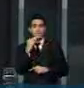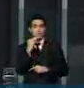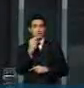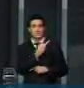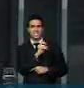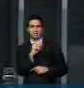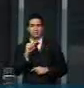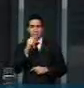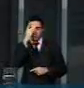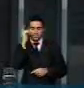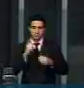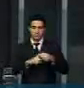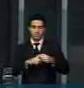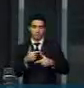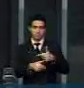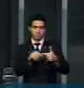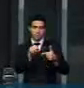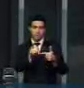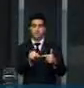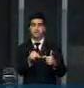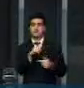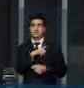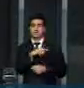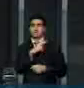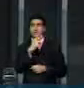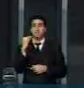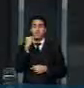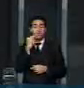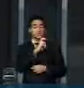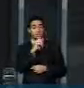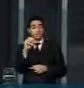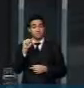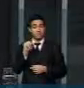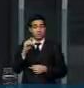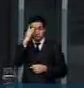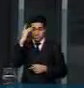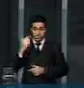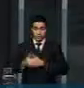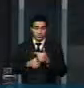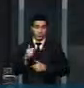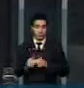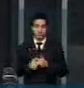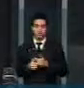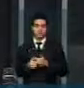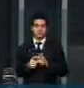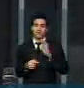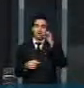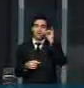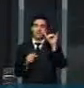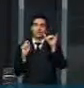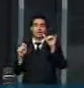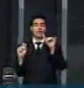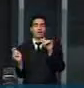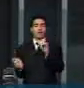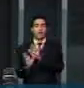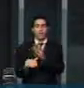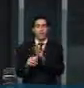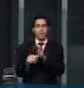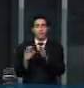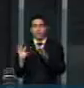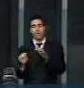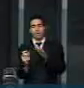membros, são mais de 2 milhões e 500 mil pessoas que não estão roubando, traficando,